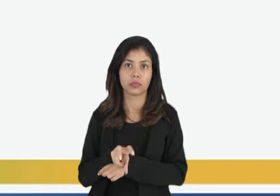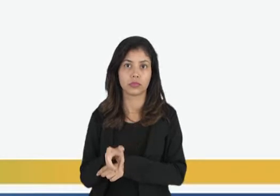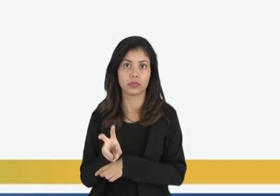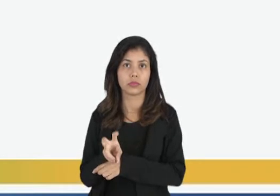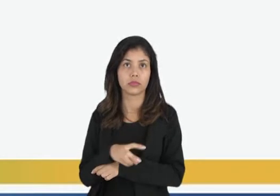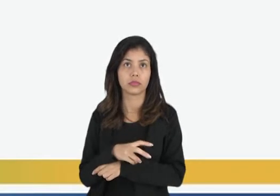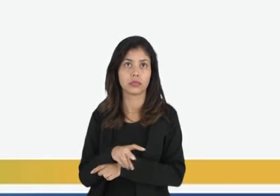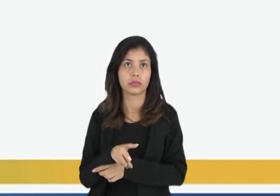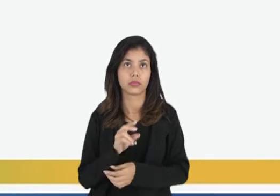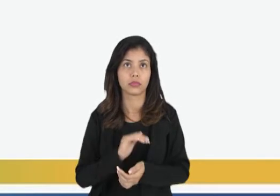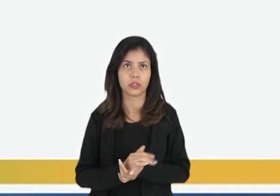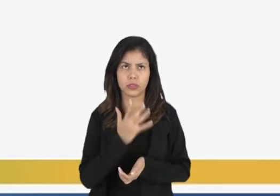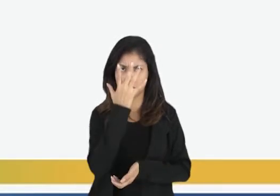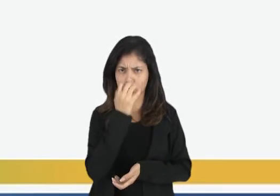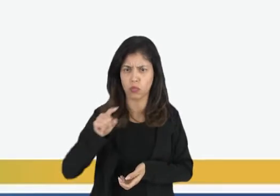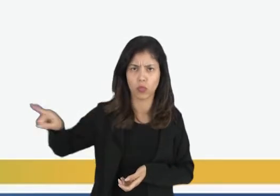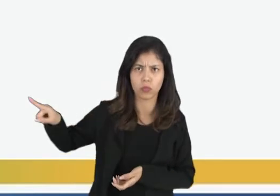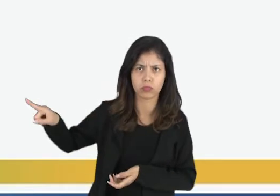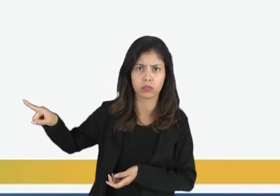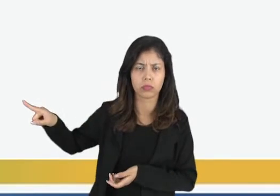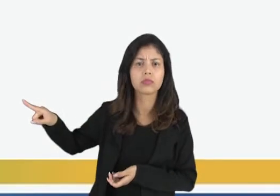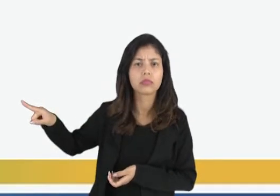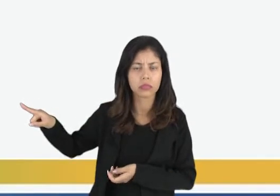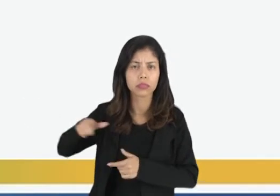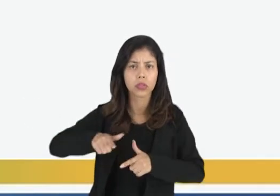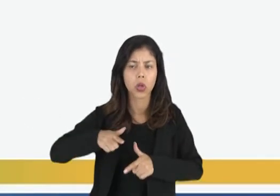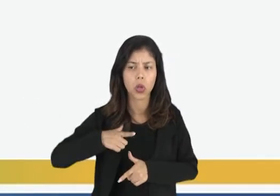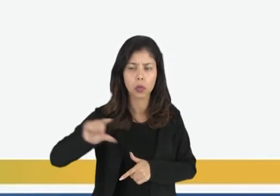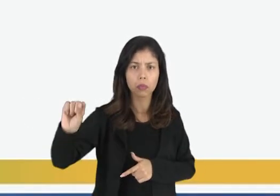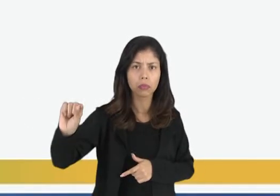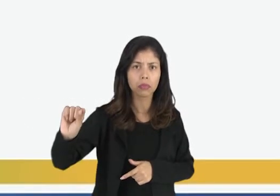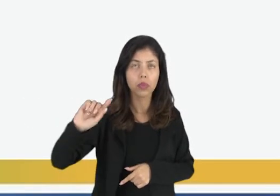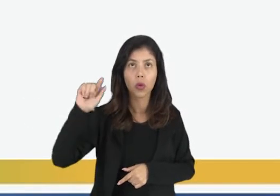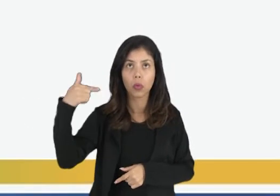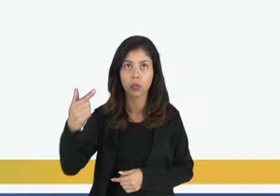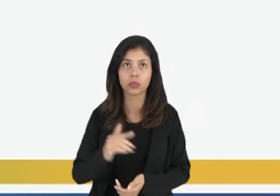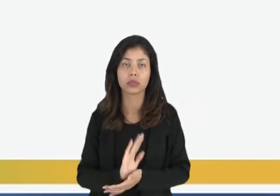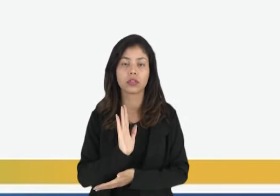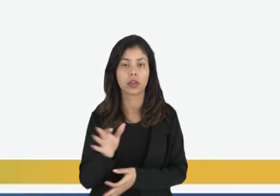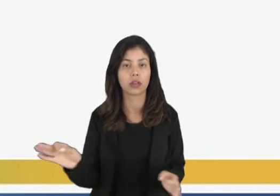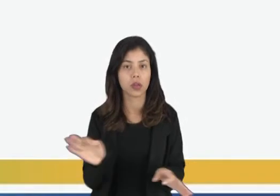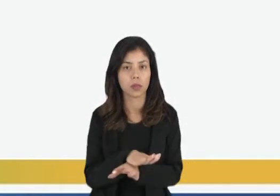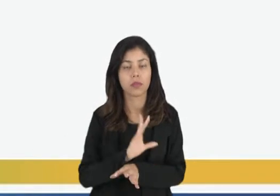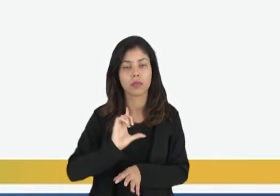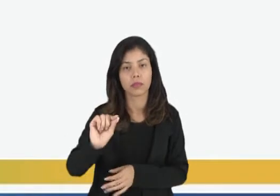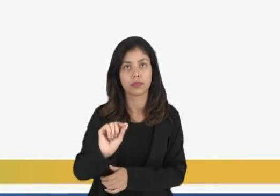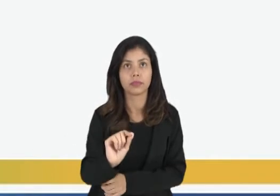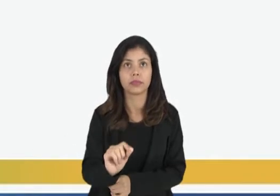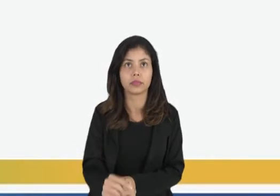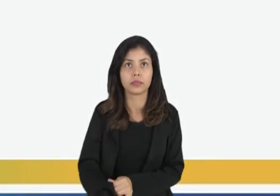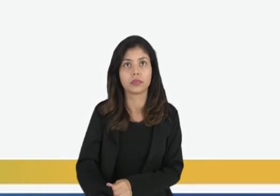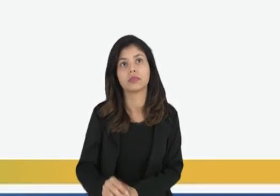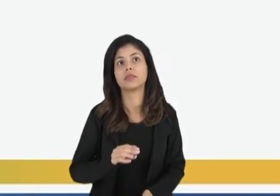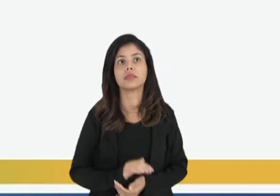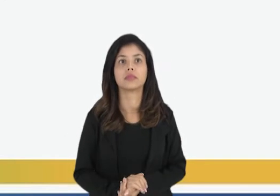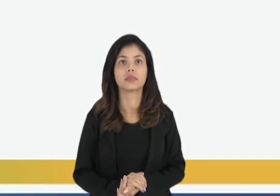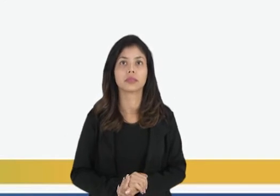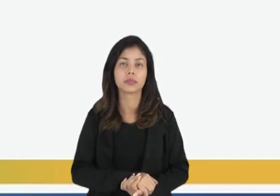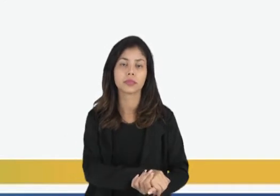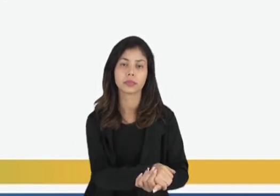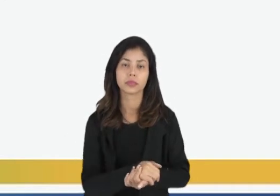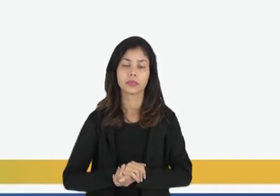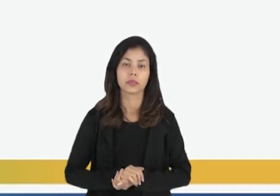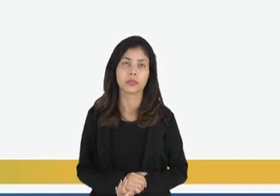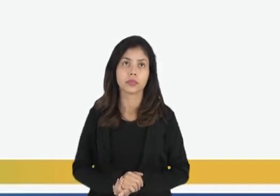inclusive, o imperativo de um robô mandando o trabalhador embora e já outros já tinham acabado de sair. A esteira, na verdade,